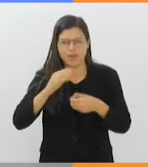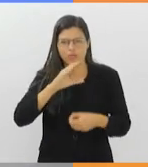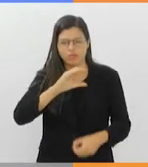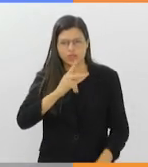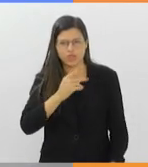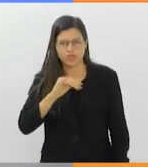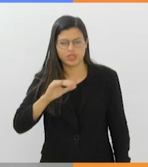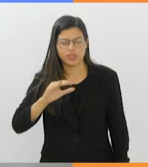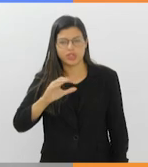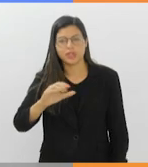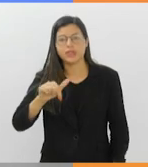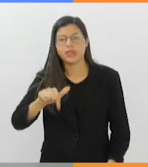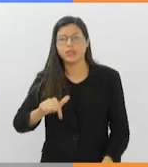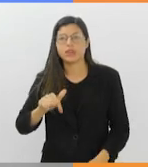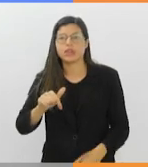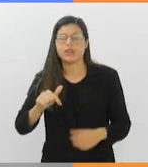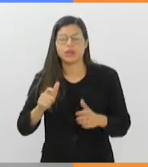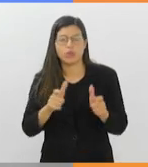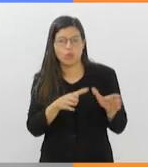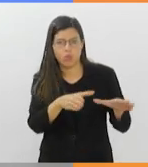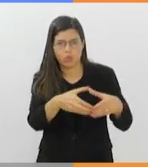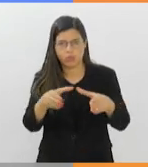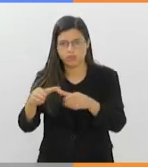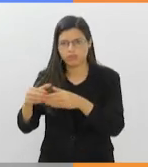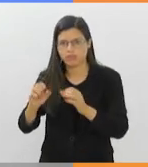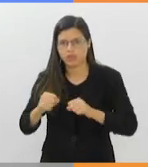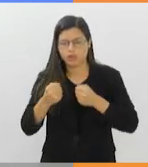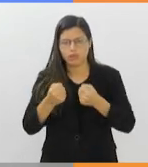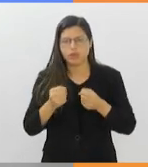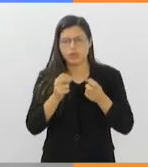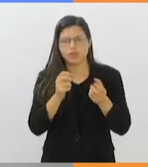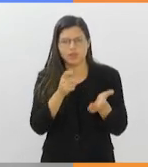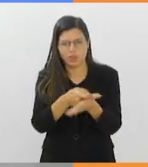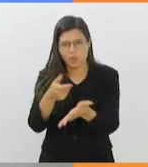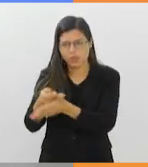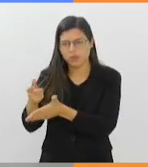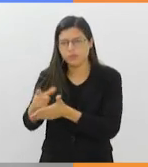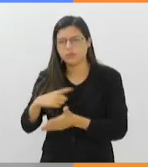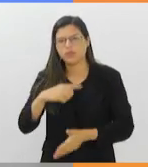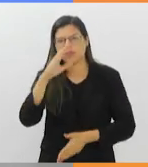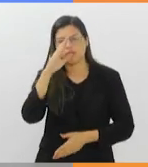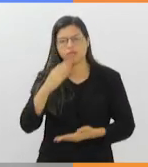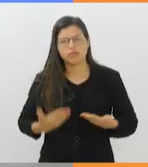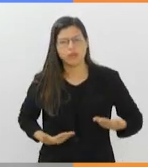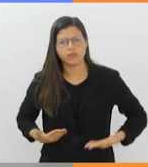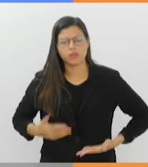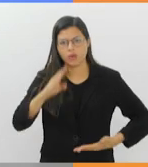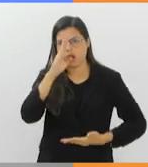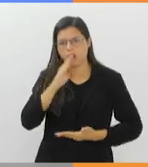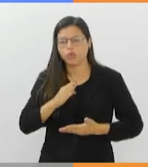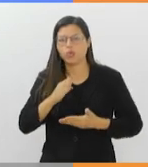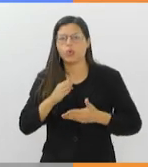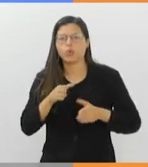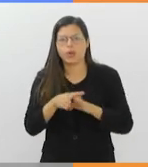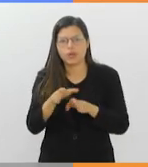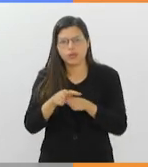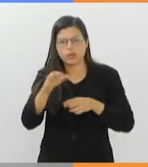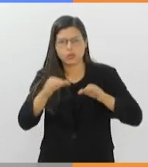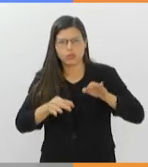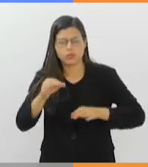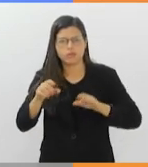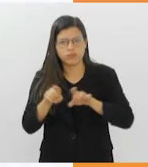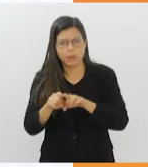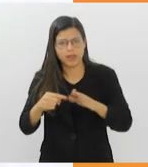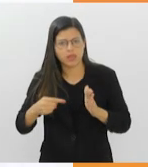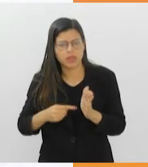Equipes das Secretarias de Defesa do Consumidor e de Governo oferecem serviços gratuitos de orientação jurídica e recebem denúncias e